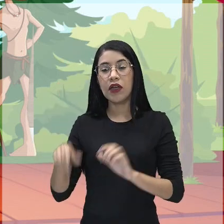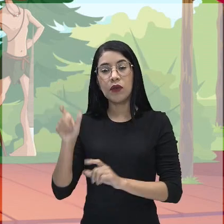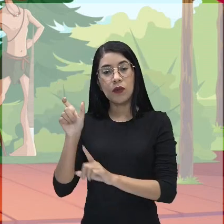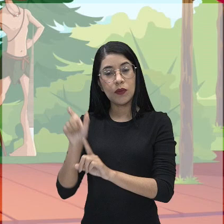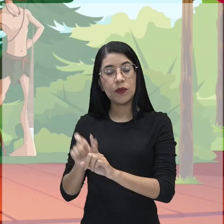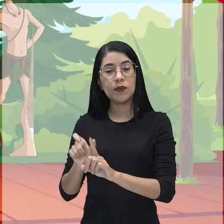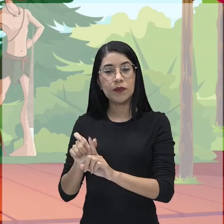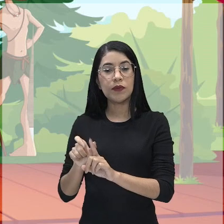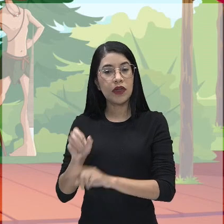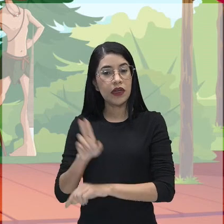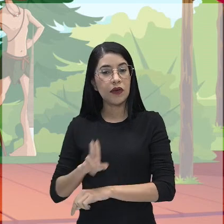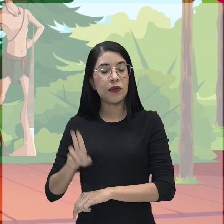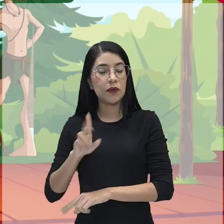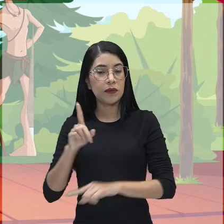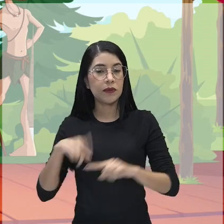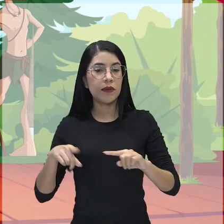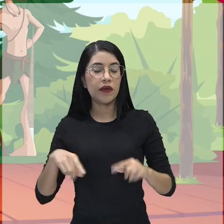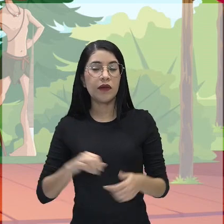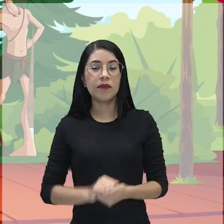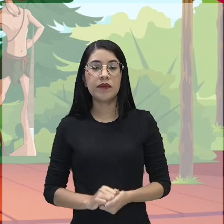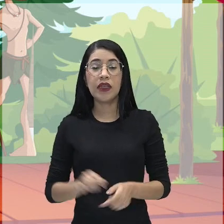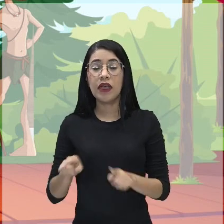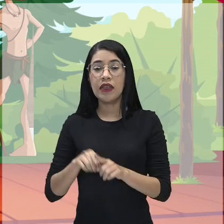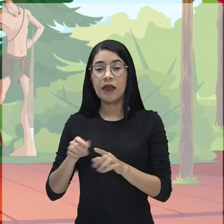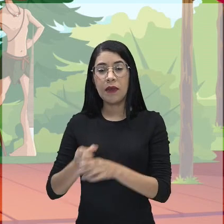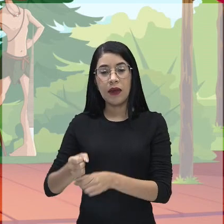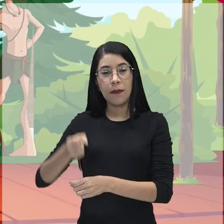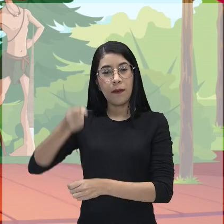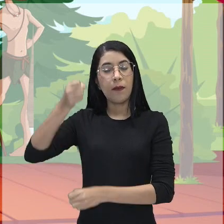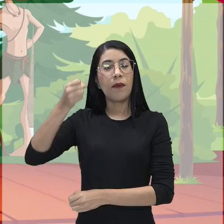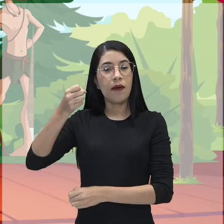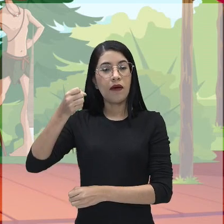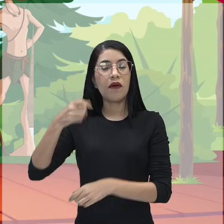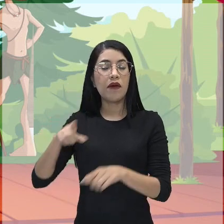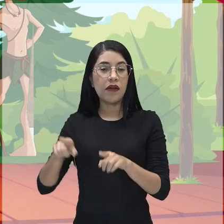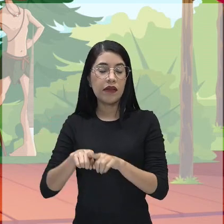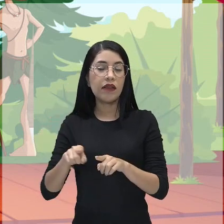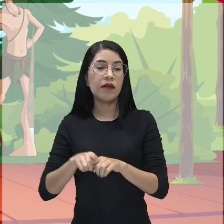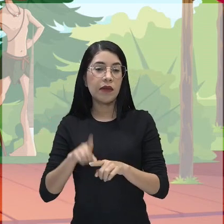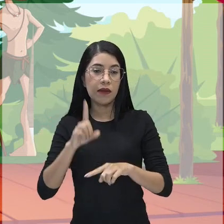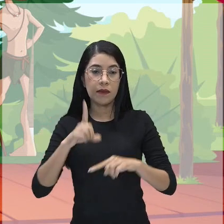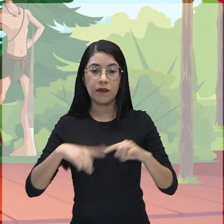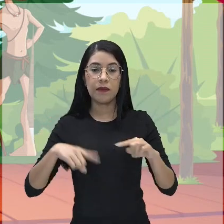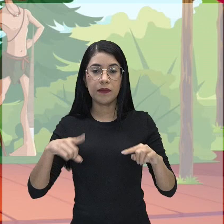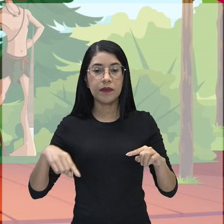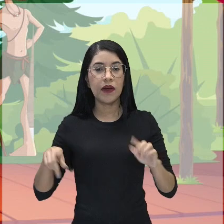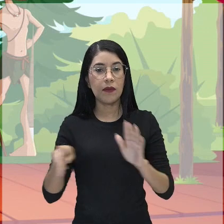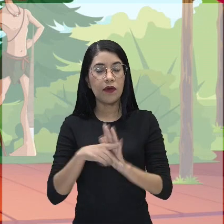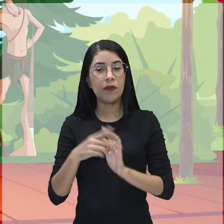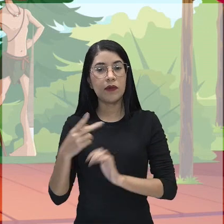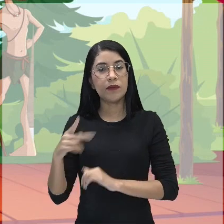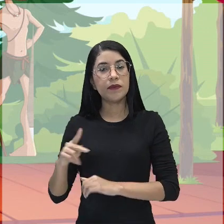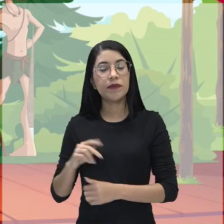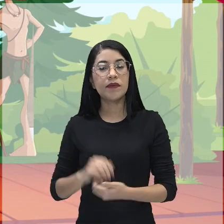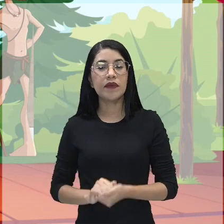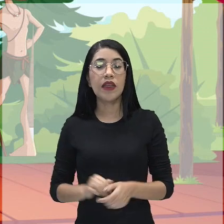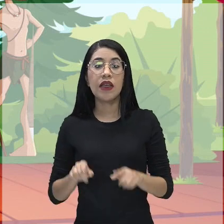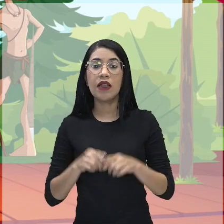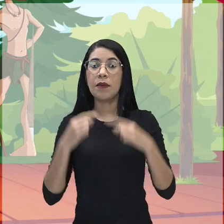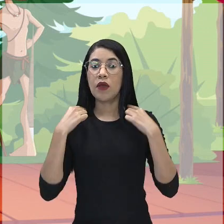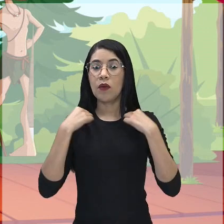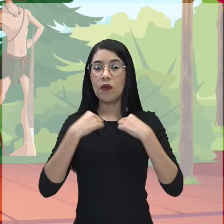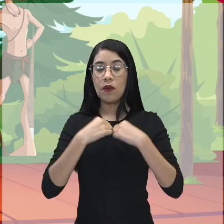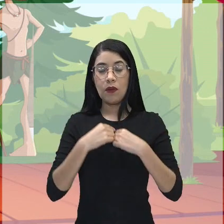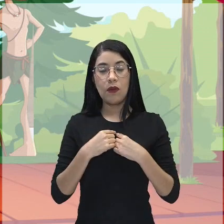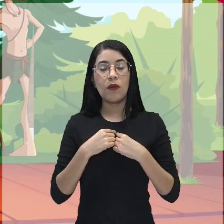um adereço. A lança que ele também está segurando é um adereço. Além dos dois colares, ele tem um colar